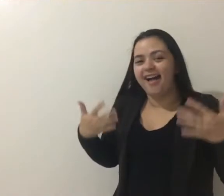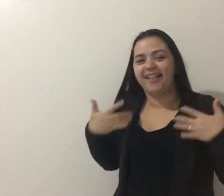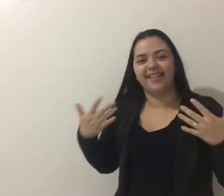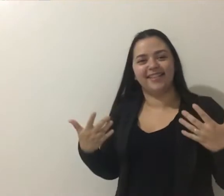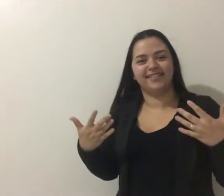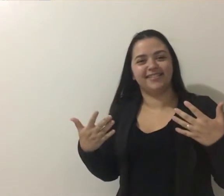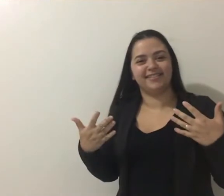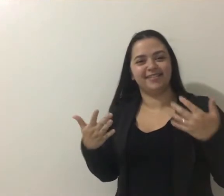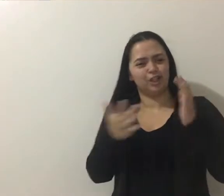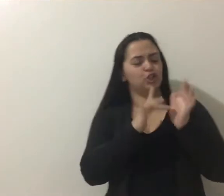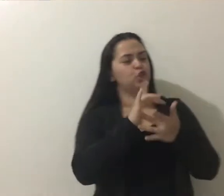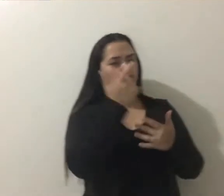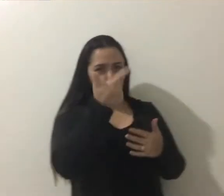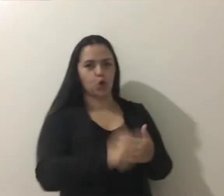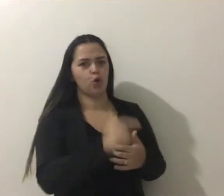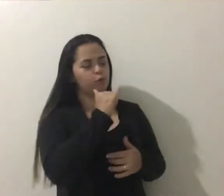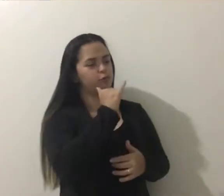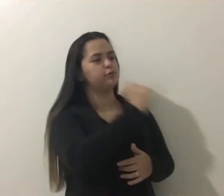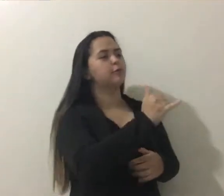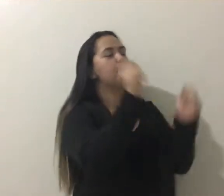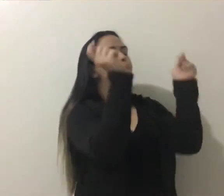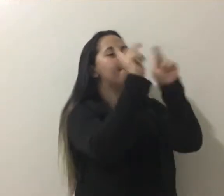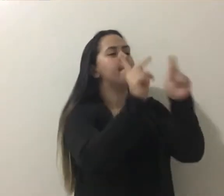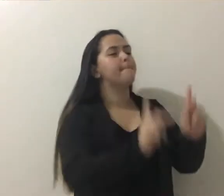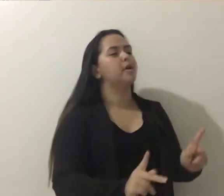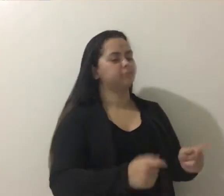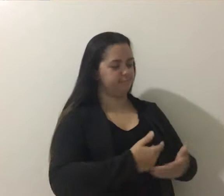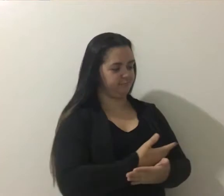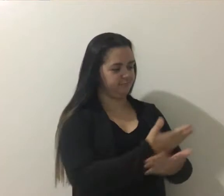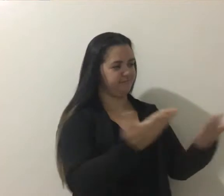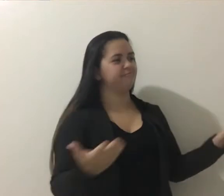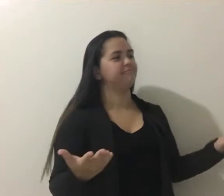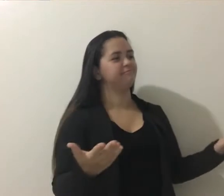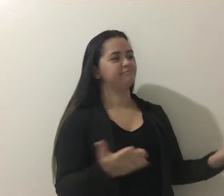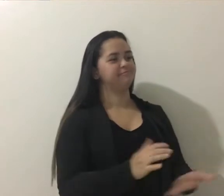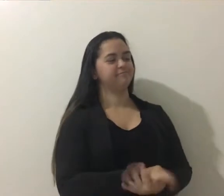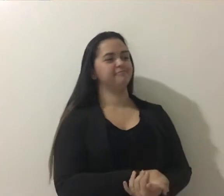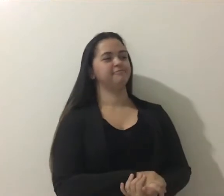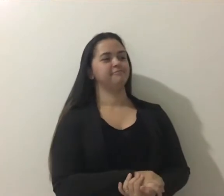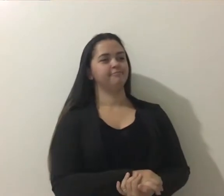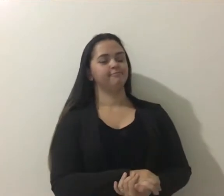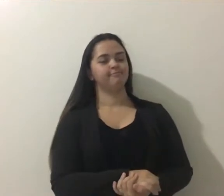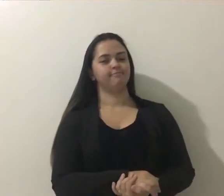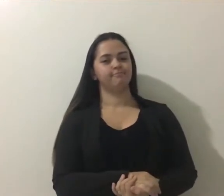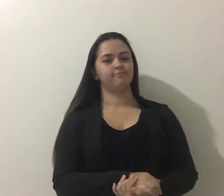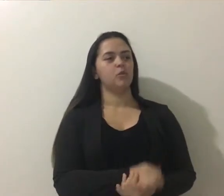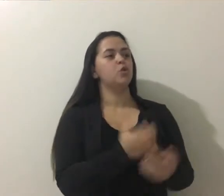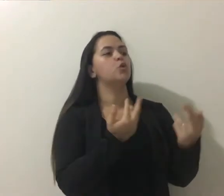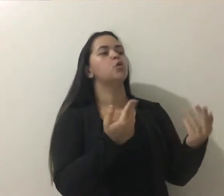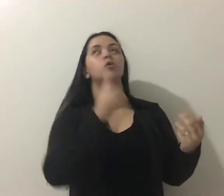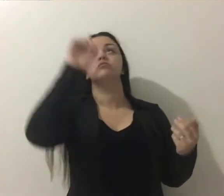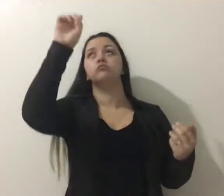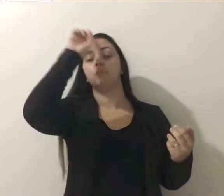Jesus lhes disse outra vez: que a paz esteja com vocês. Assim como o Pai me